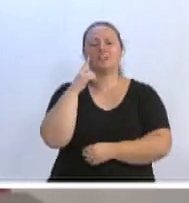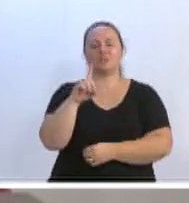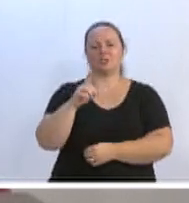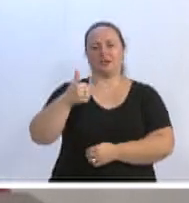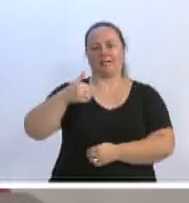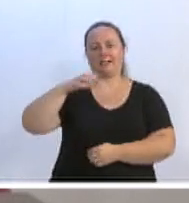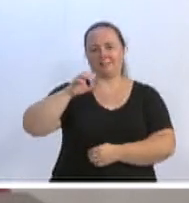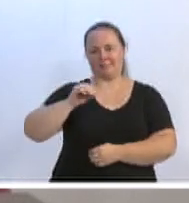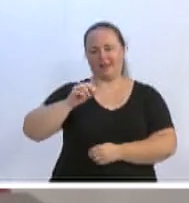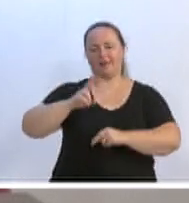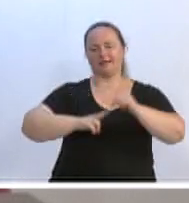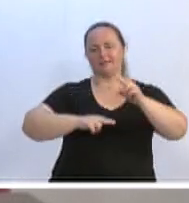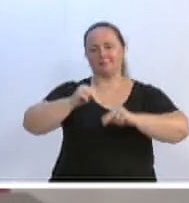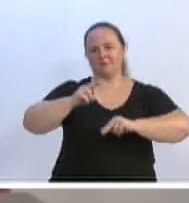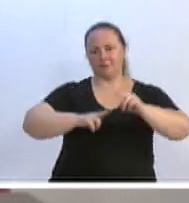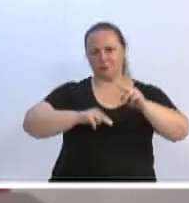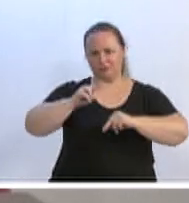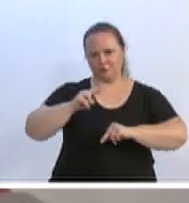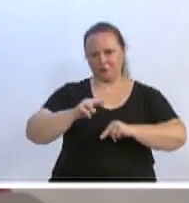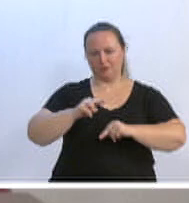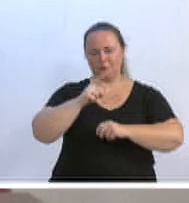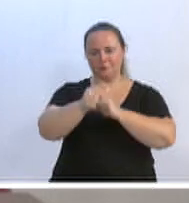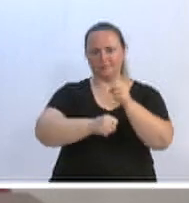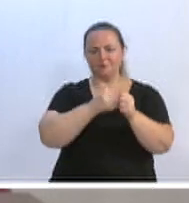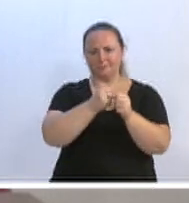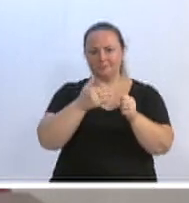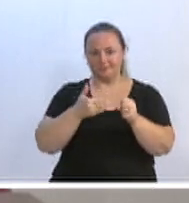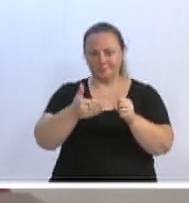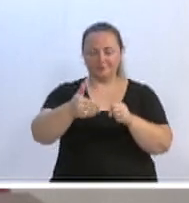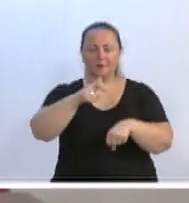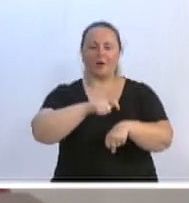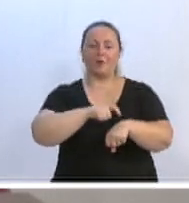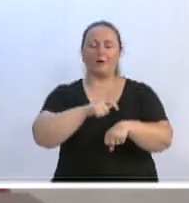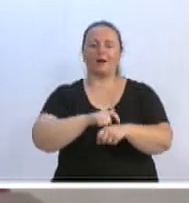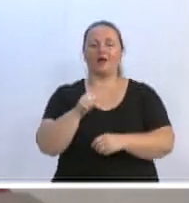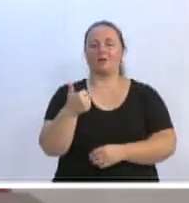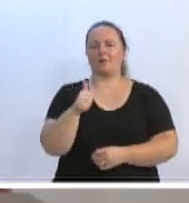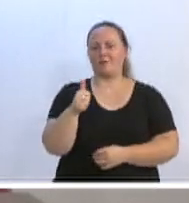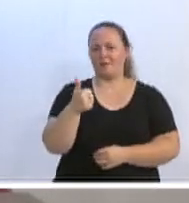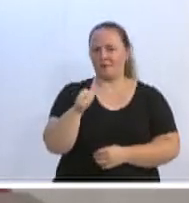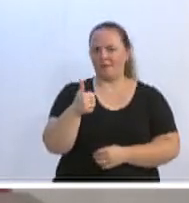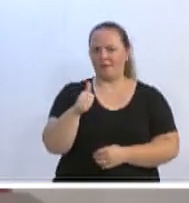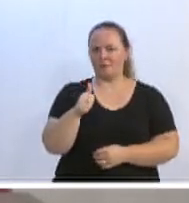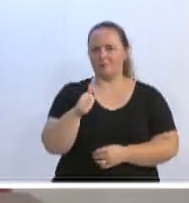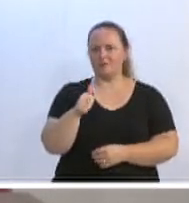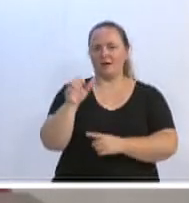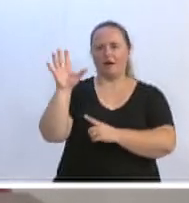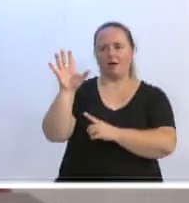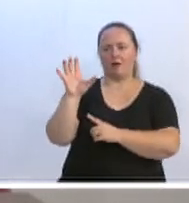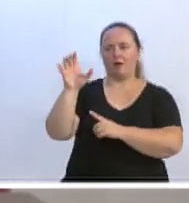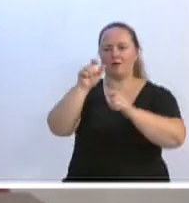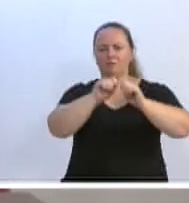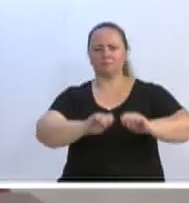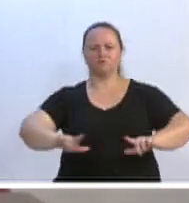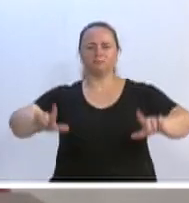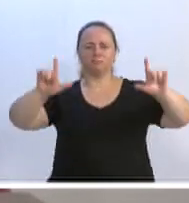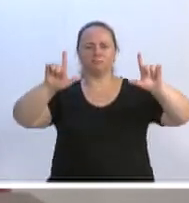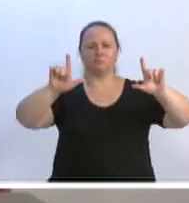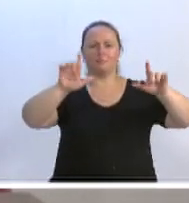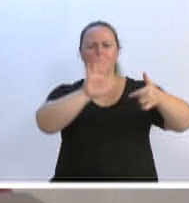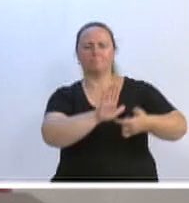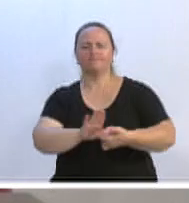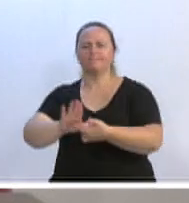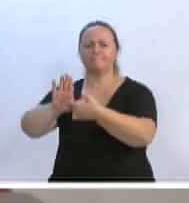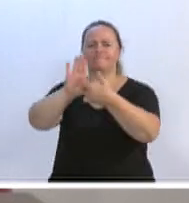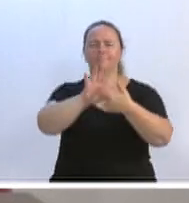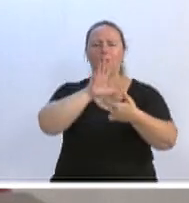10 de junho de 2018, às 11 horas, com a transmissão via satélite para todas as igrejas